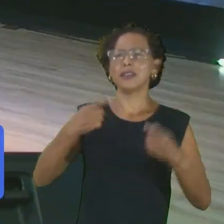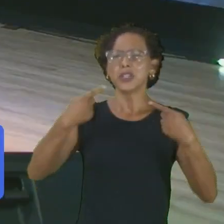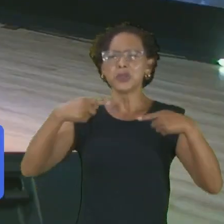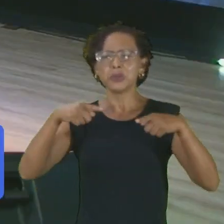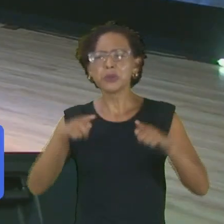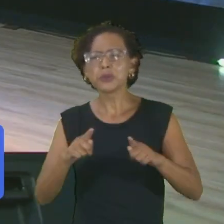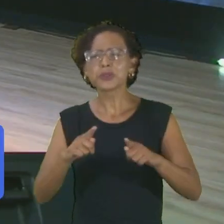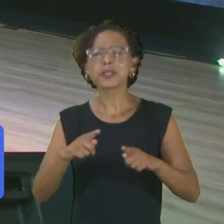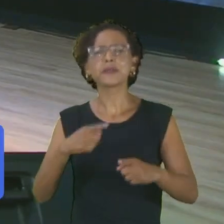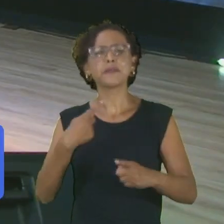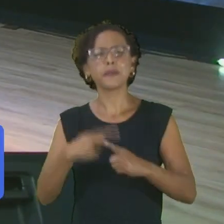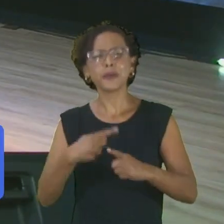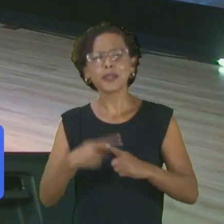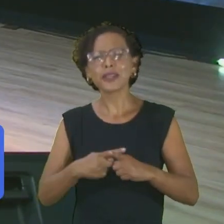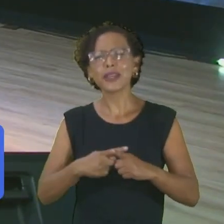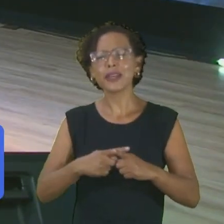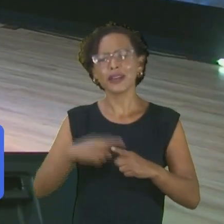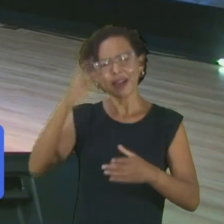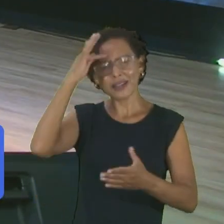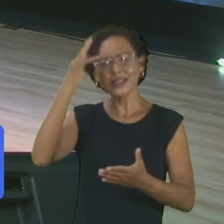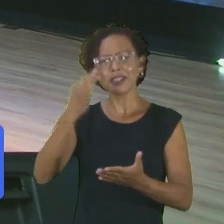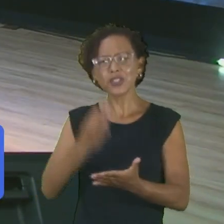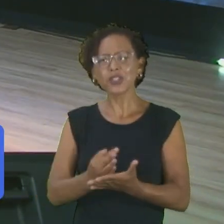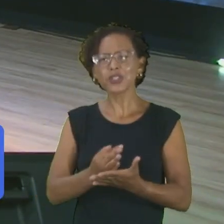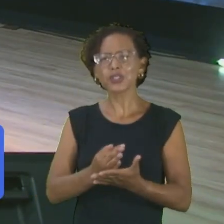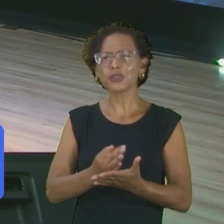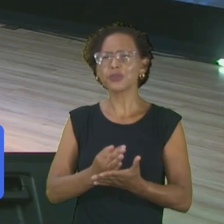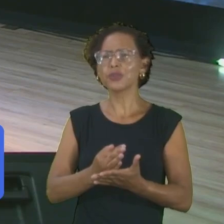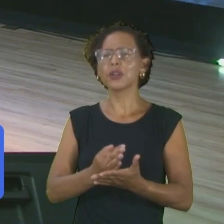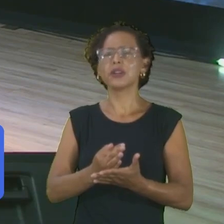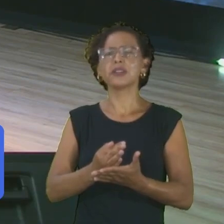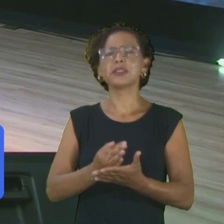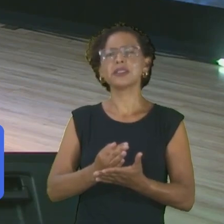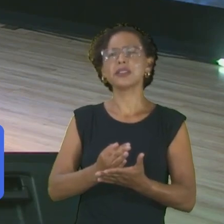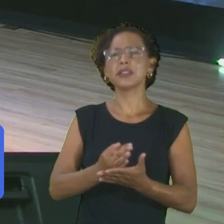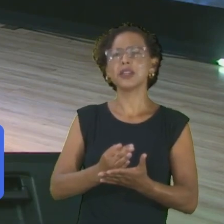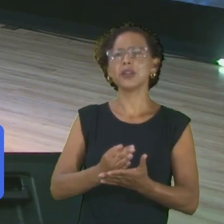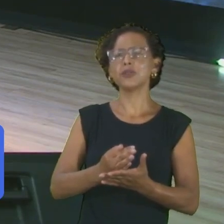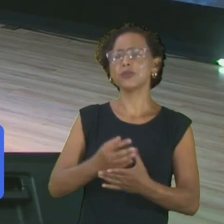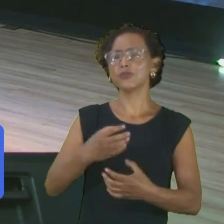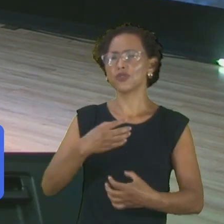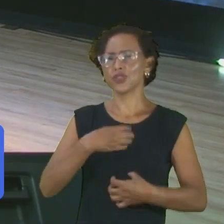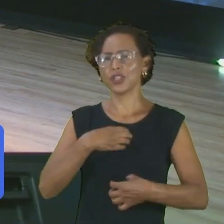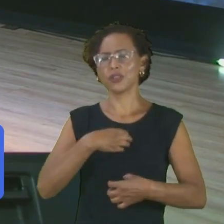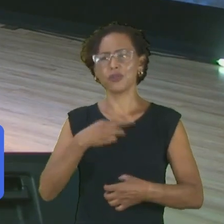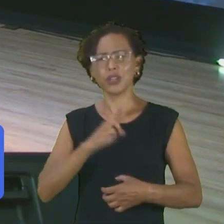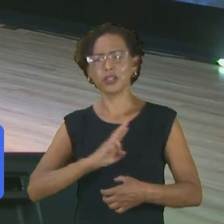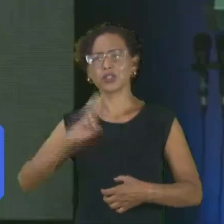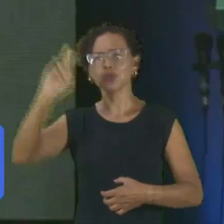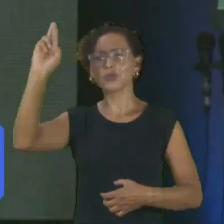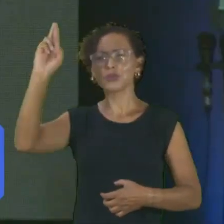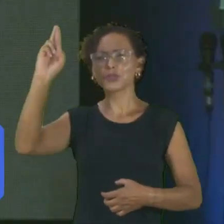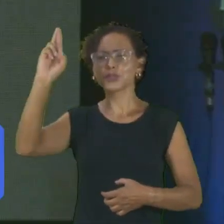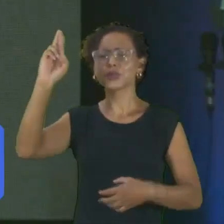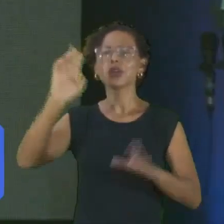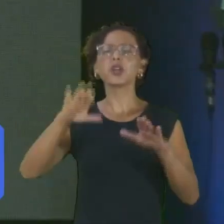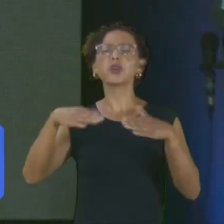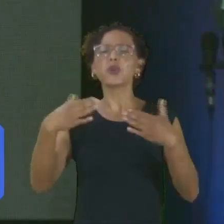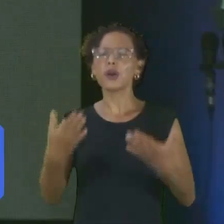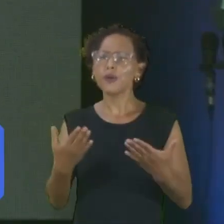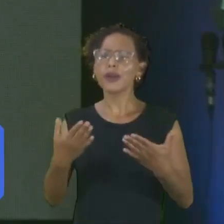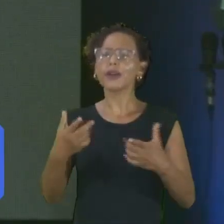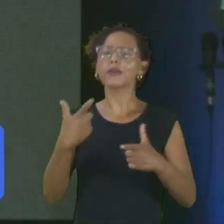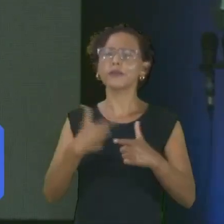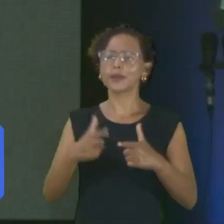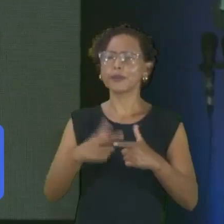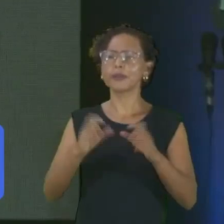uma convicção religiosa. Então, queridos, qual é o grande problema da